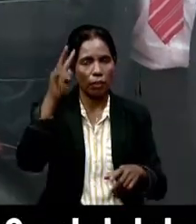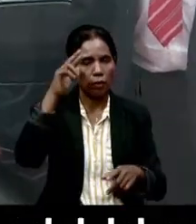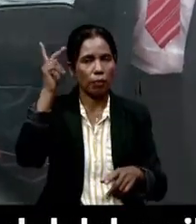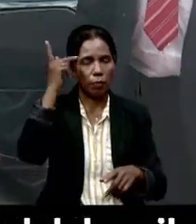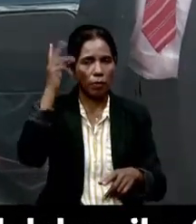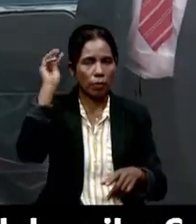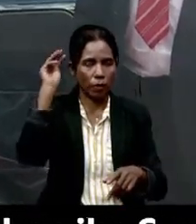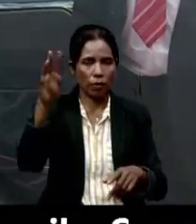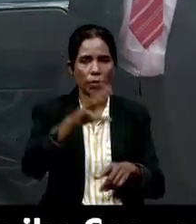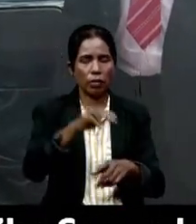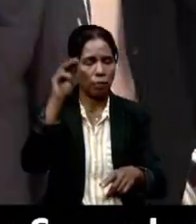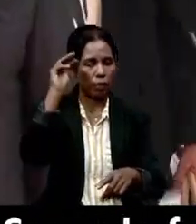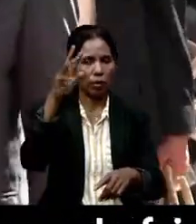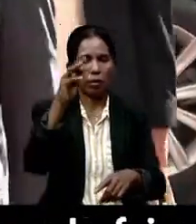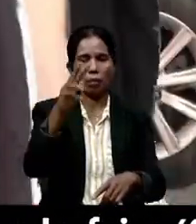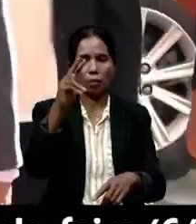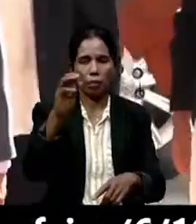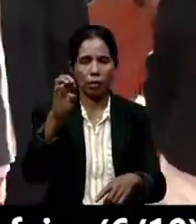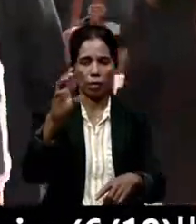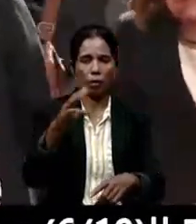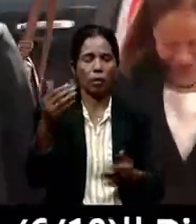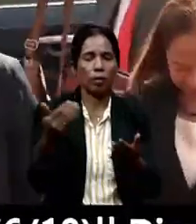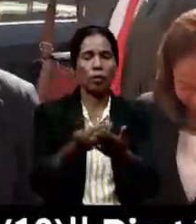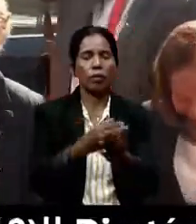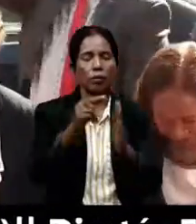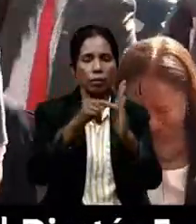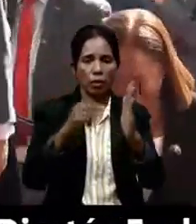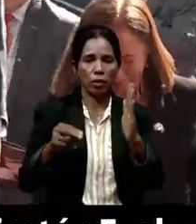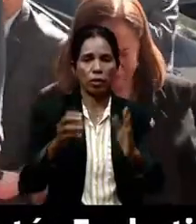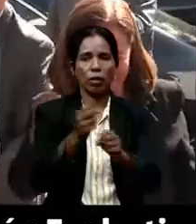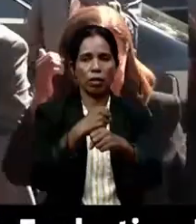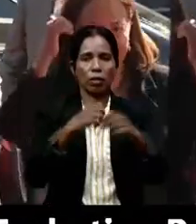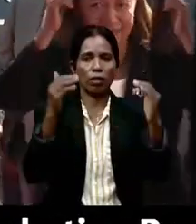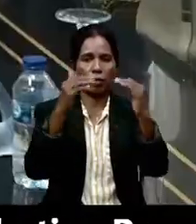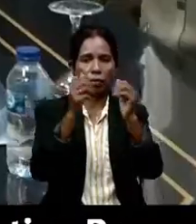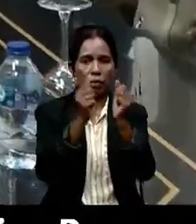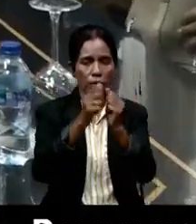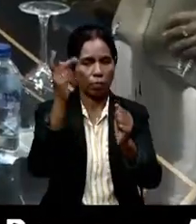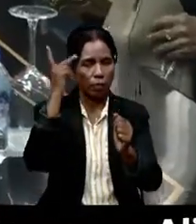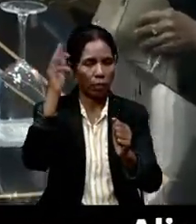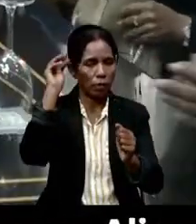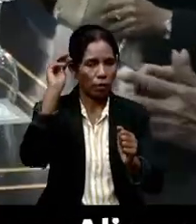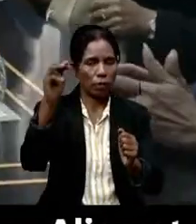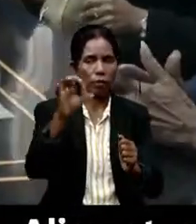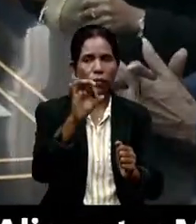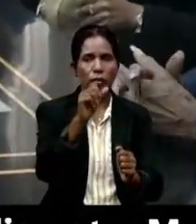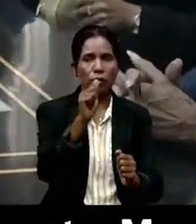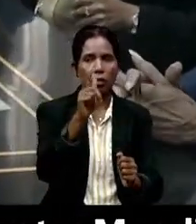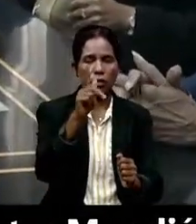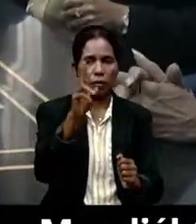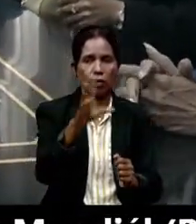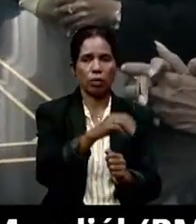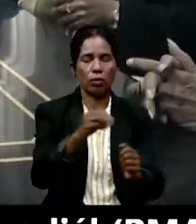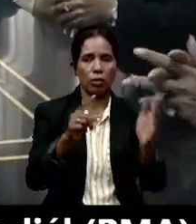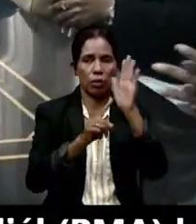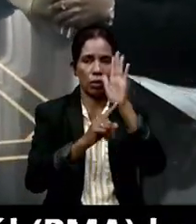Vice-Primeiro-Ministro no Ministro Negócio Estrangeiro, Nova Zelândia, o delegação, ao encontro o Primeiro-Ministro Interino Francisco Calboadilai, o de